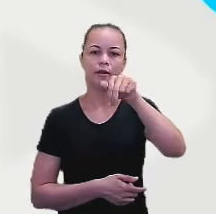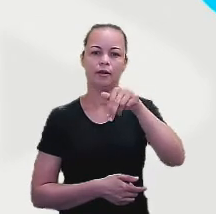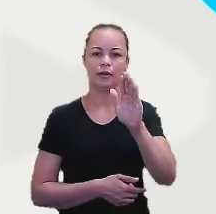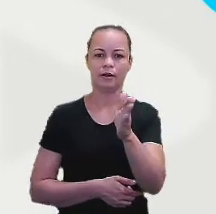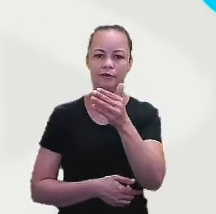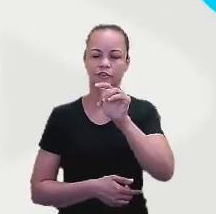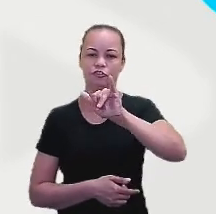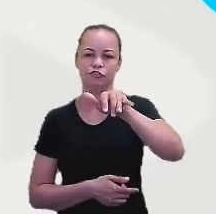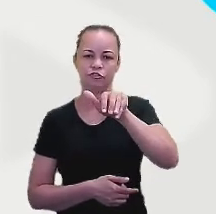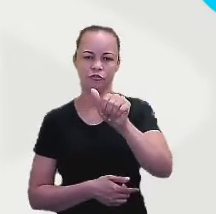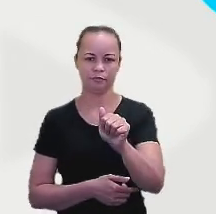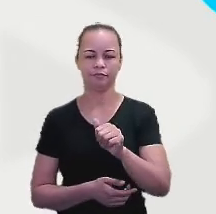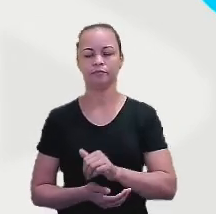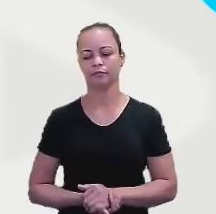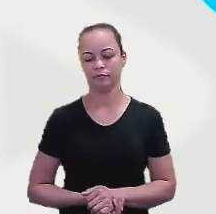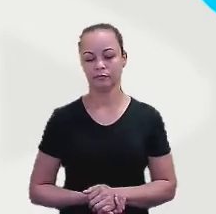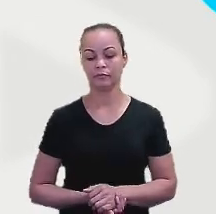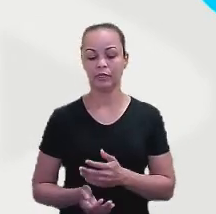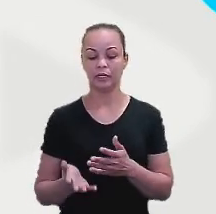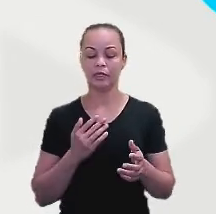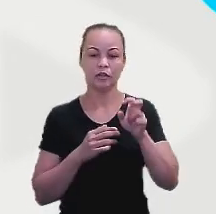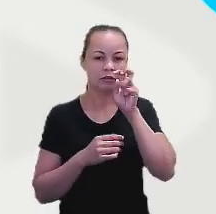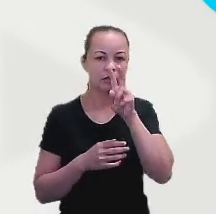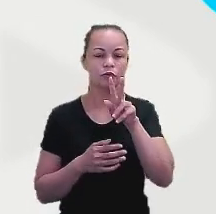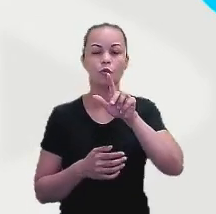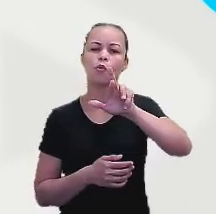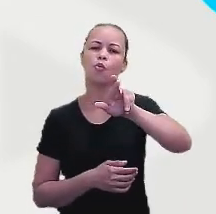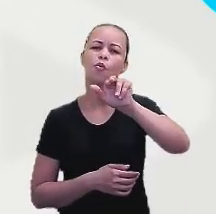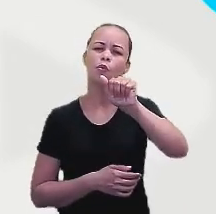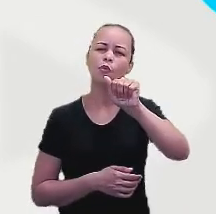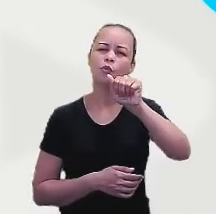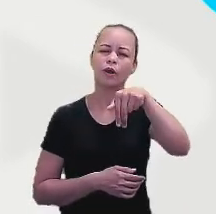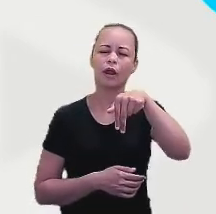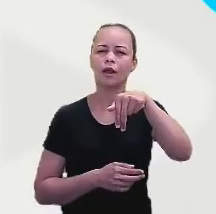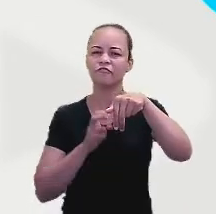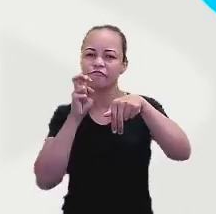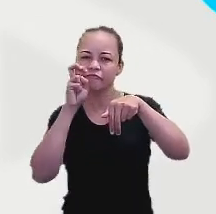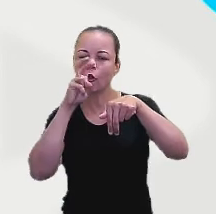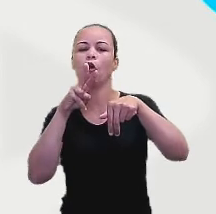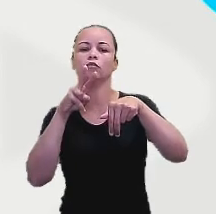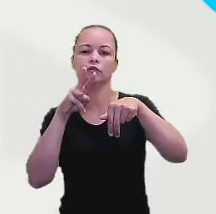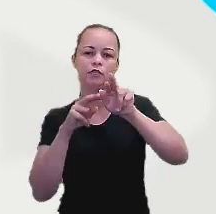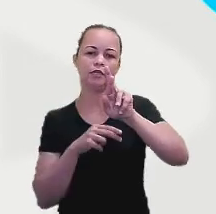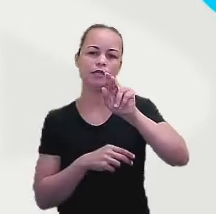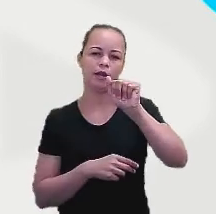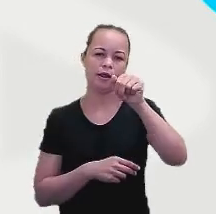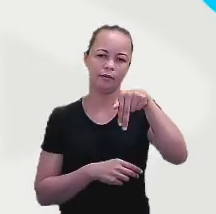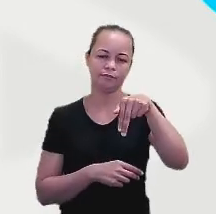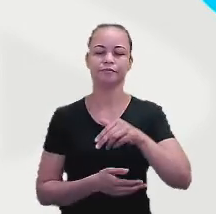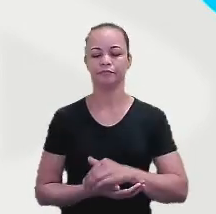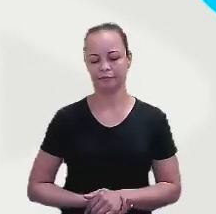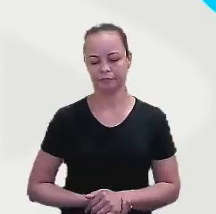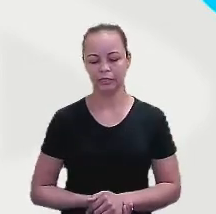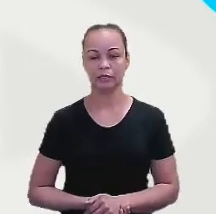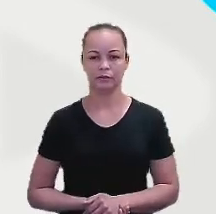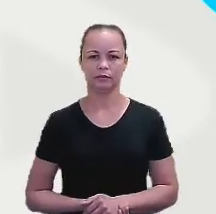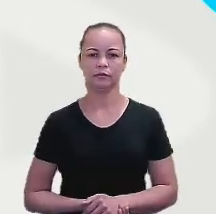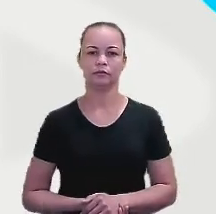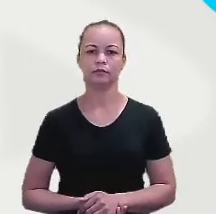sílabas. E a tônica vai ser uran, porque quando eu pronuncio, eu demoro mais nela. Ó. Laranja, né? Eu não